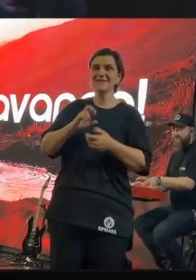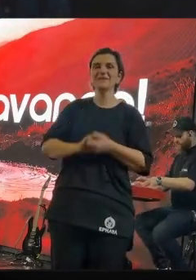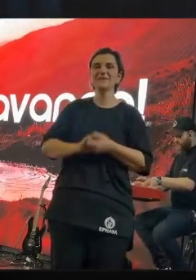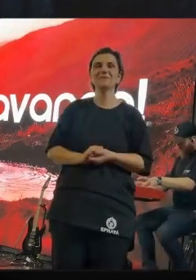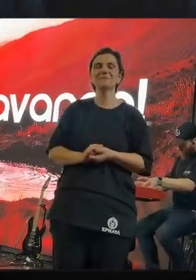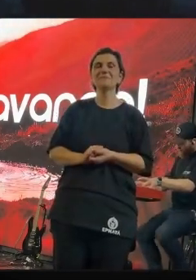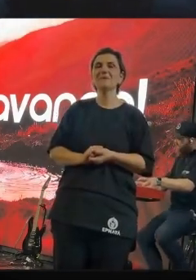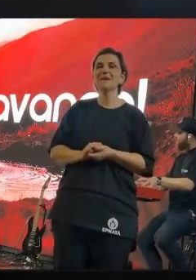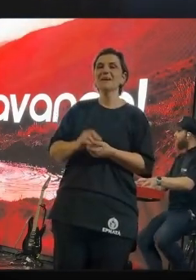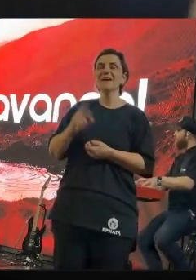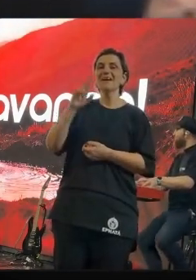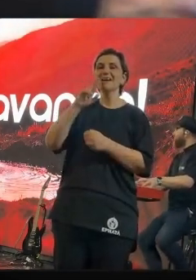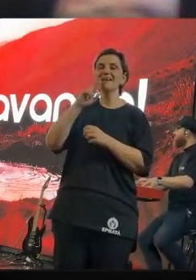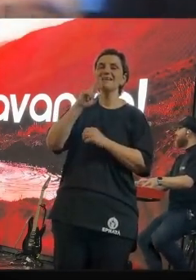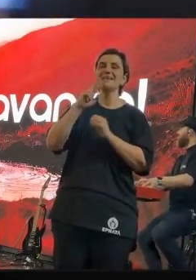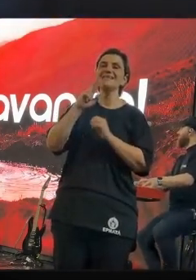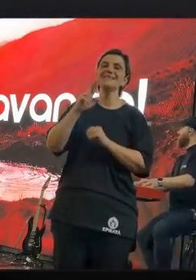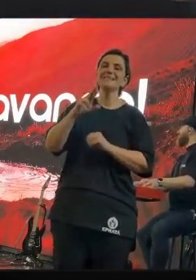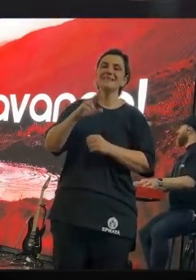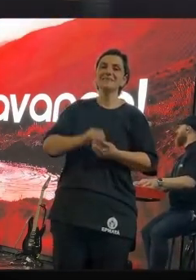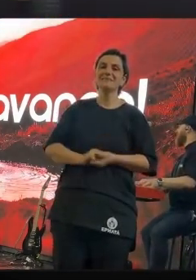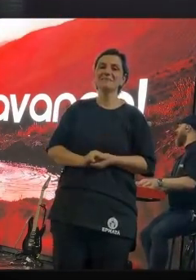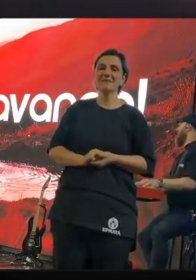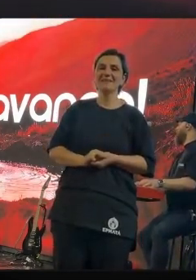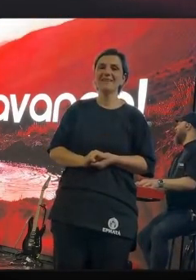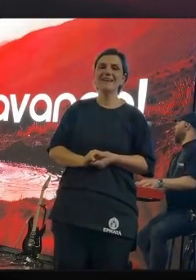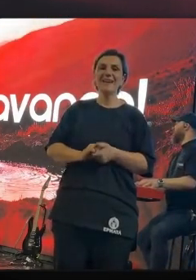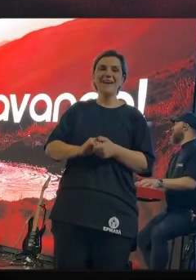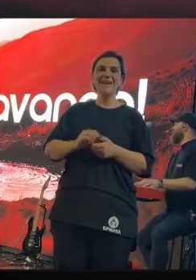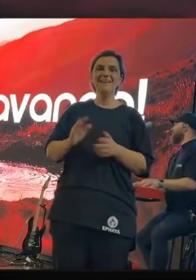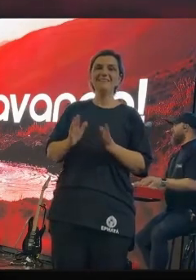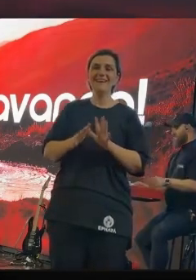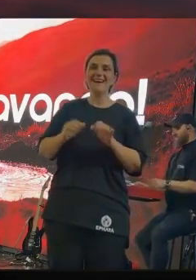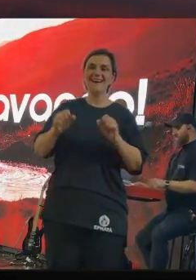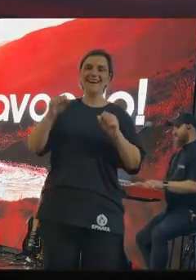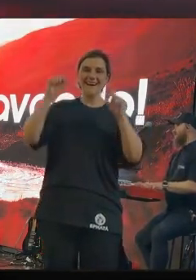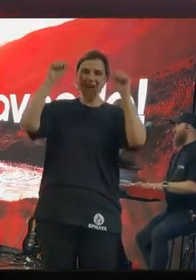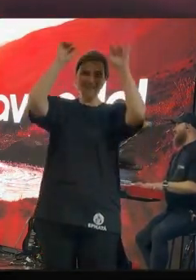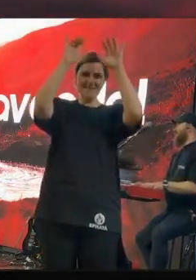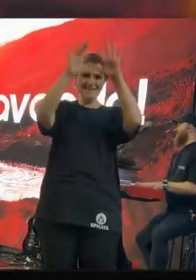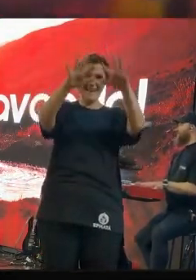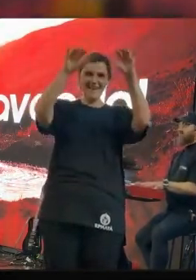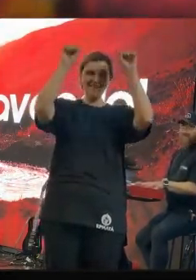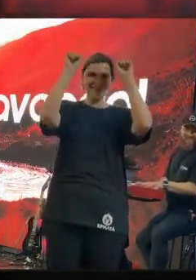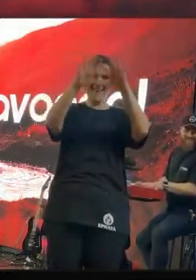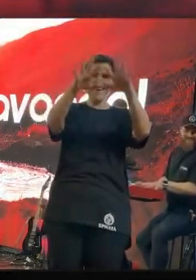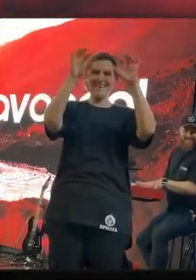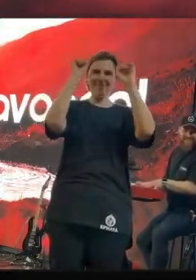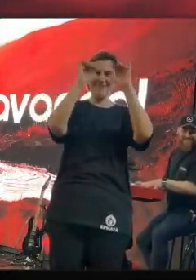Recebe essa unção da fertilidade agora, da multiplicação. Pega.